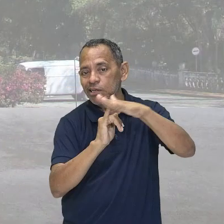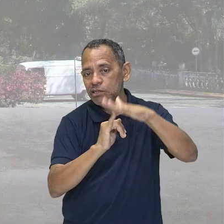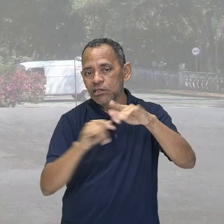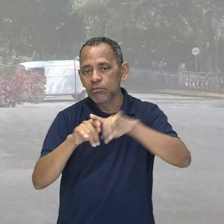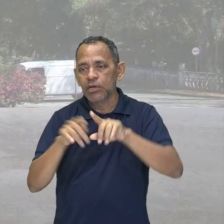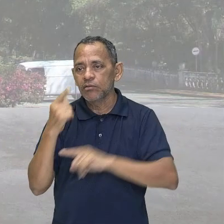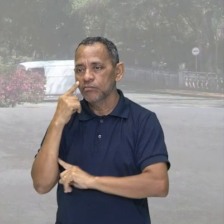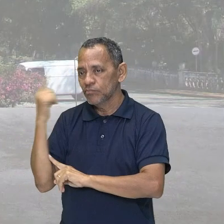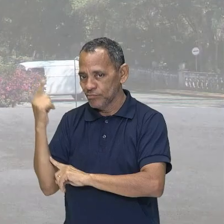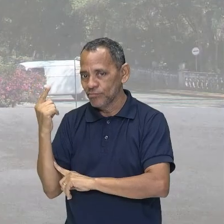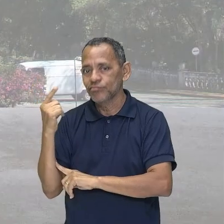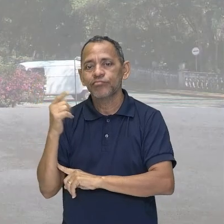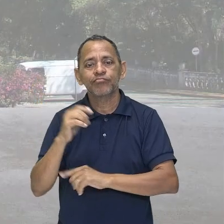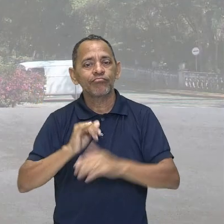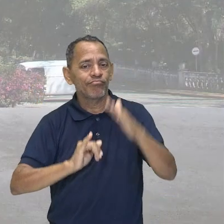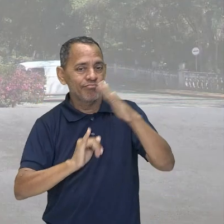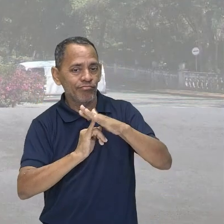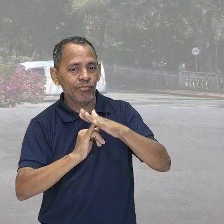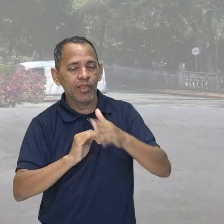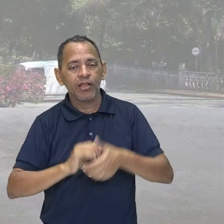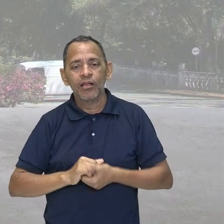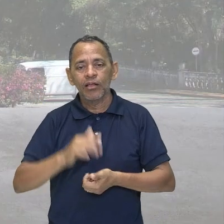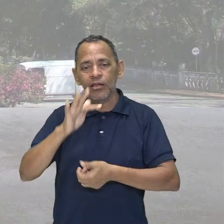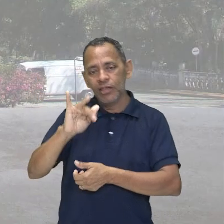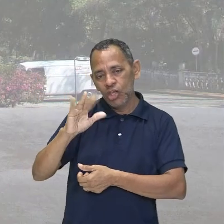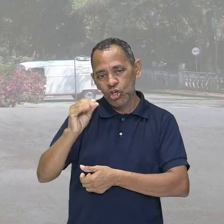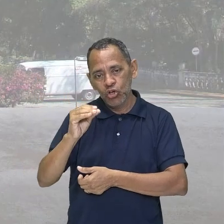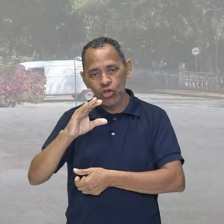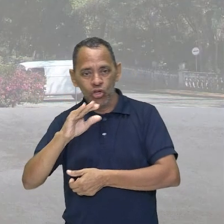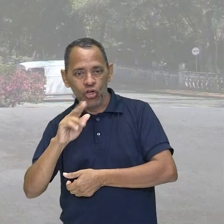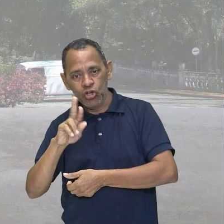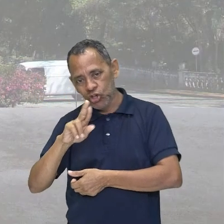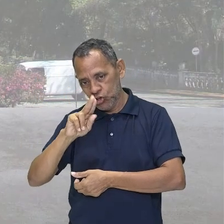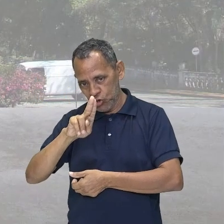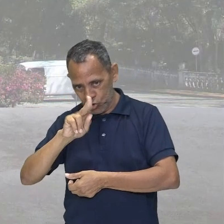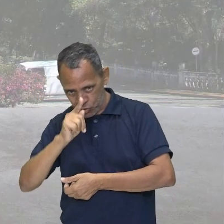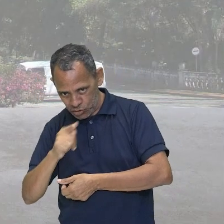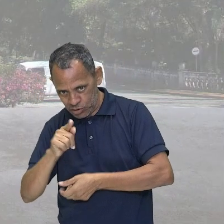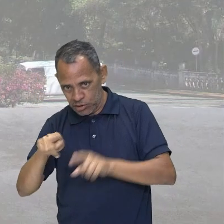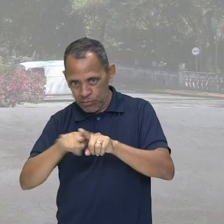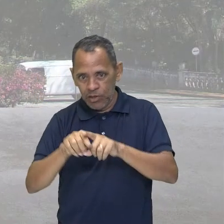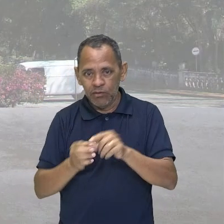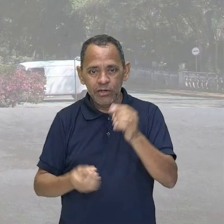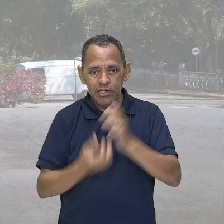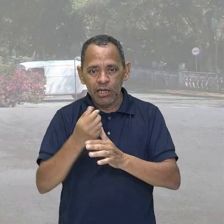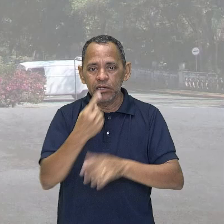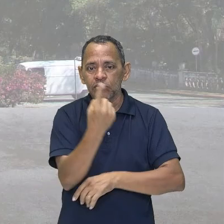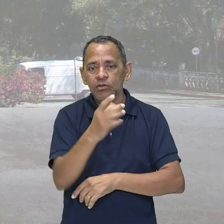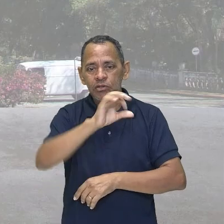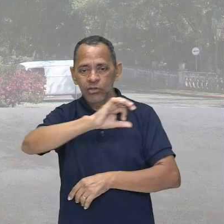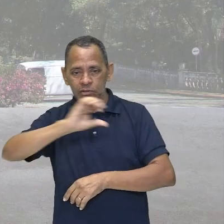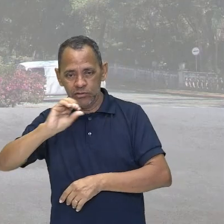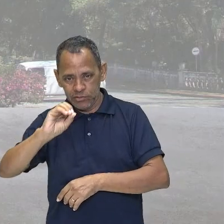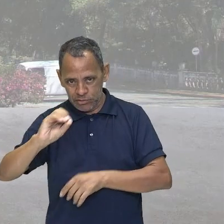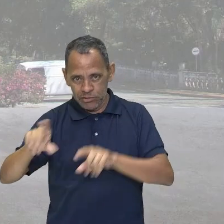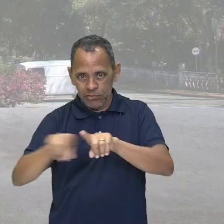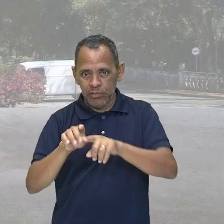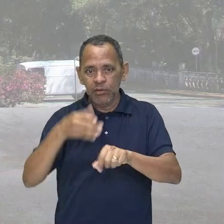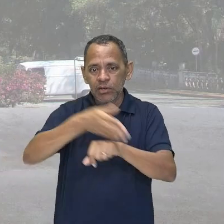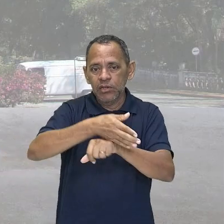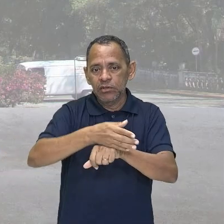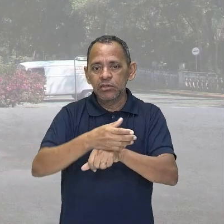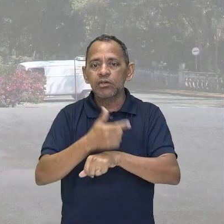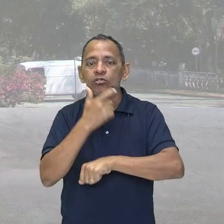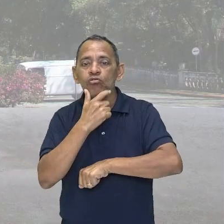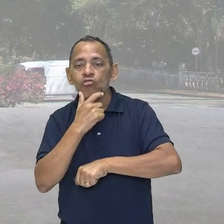Fundação Oswaldo Cruz, ou a Fiocruz. Ela foi fundada em 1900, com a participação de